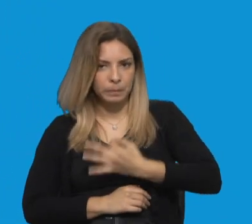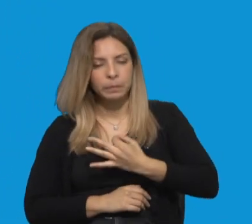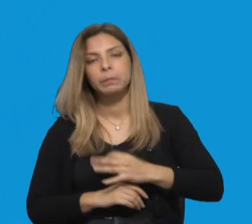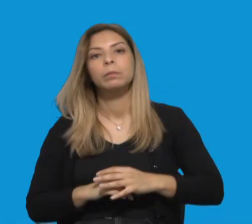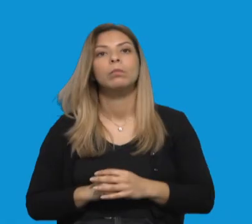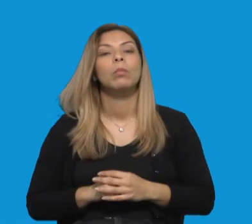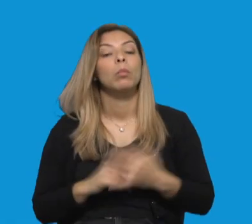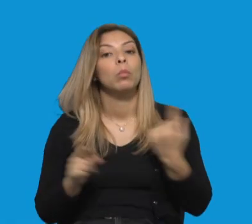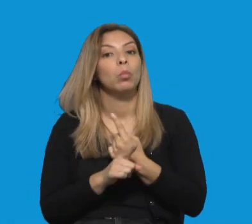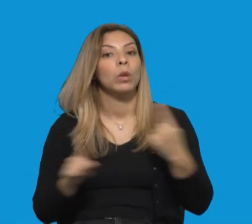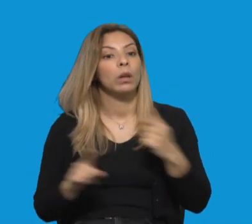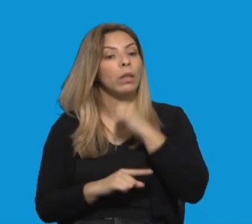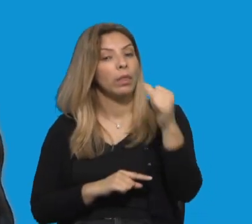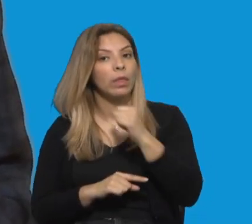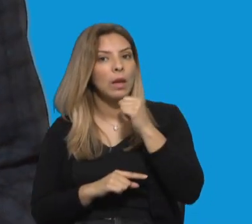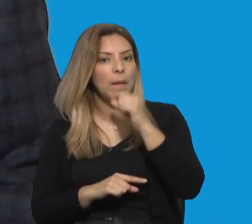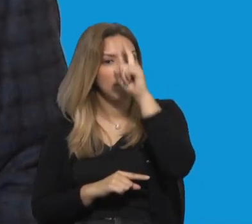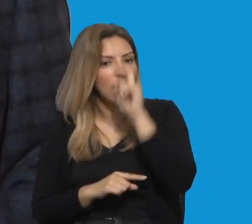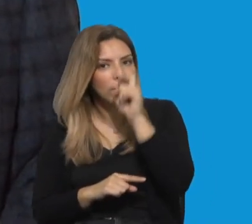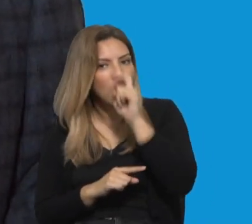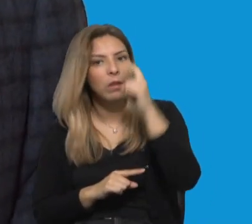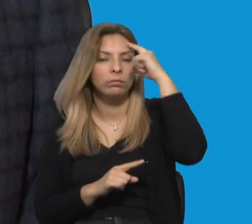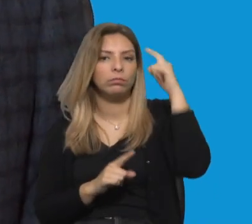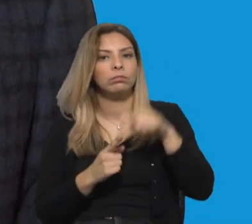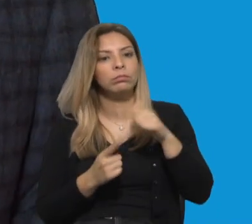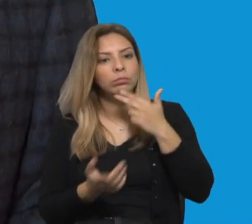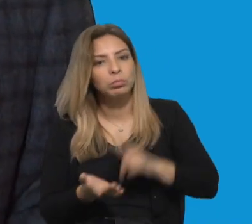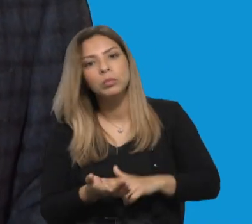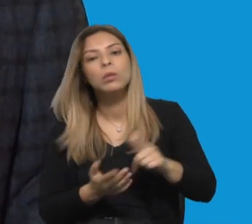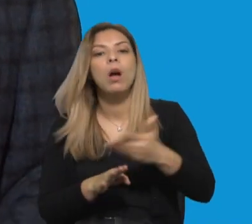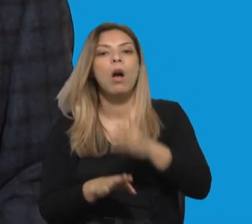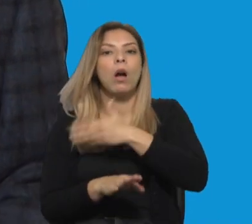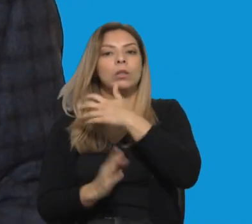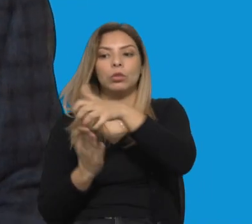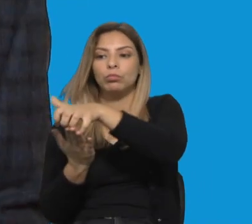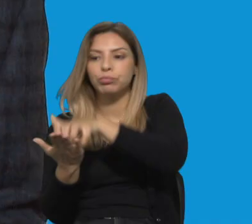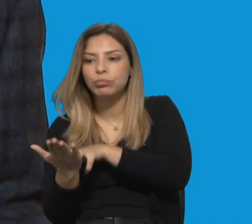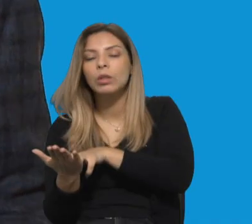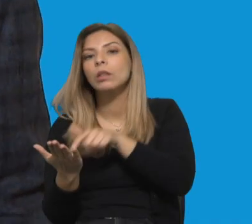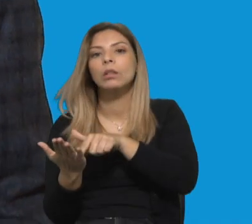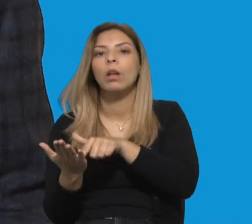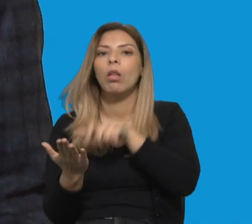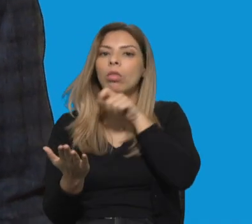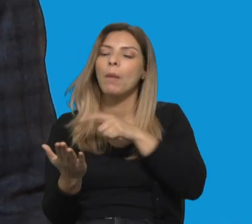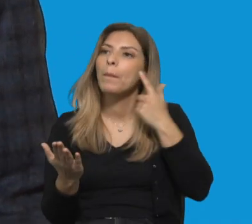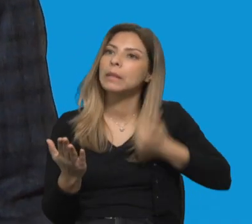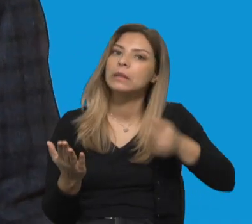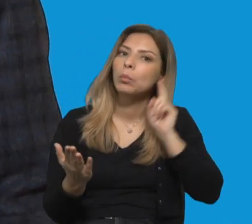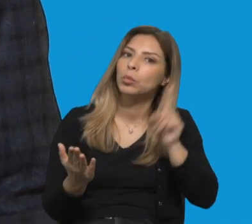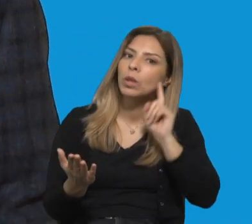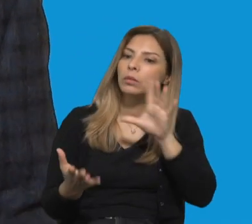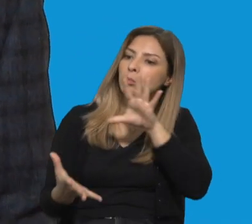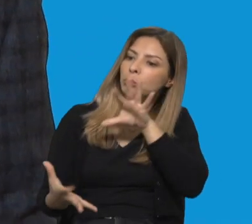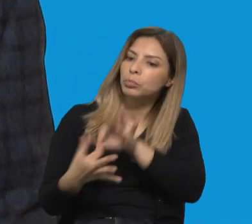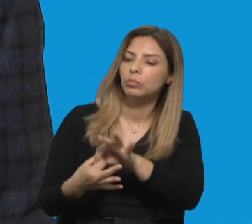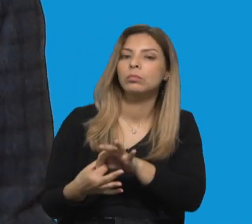recebemos esta memória, esta tradição, este fundamento do Antigo Testamento, também é muito mais importante que é só no encontro